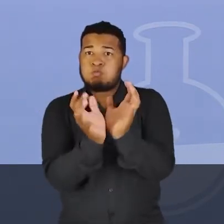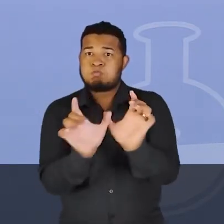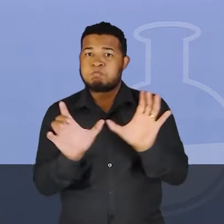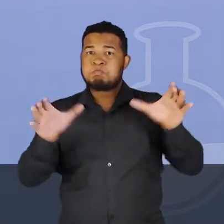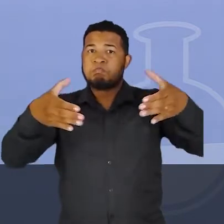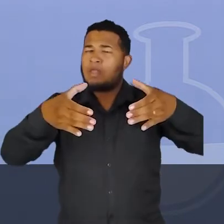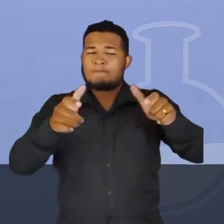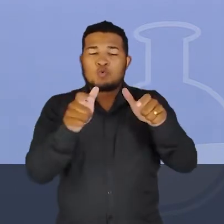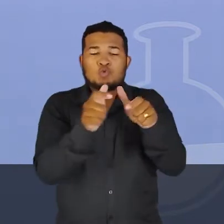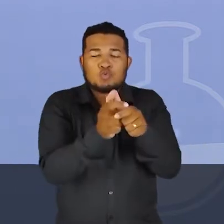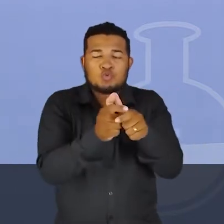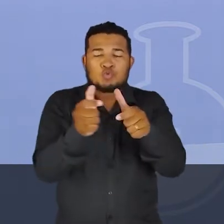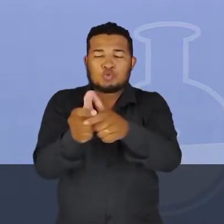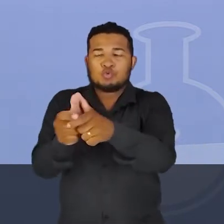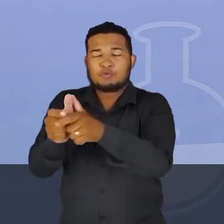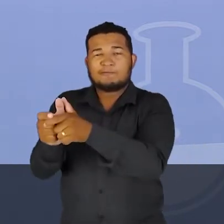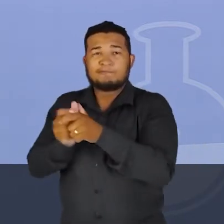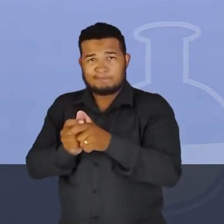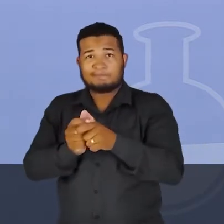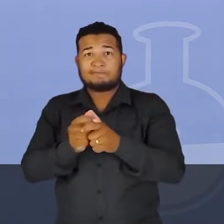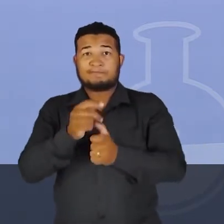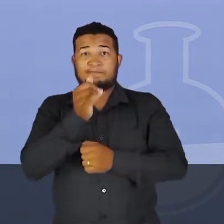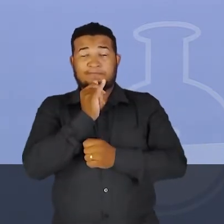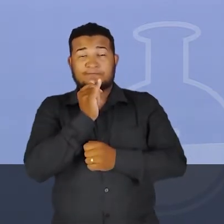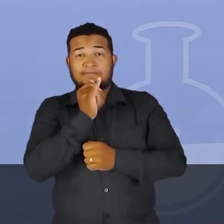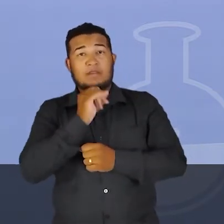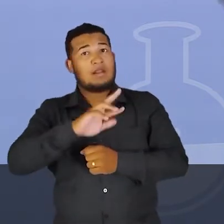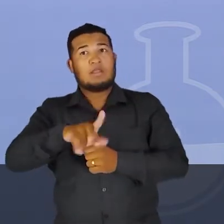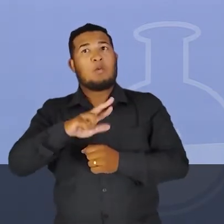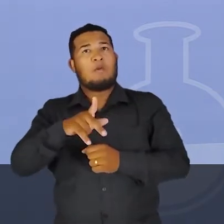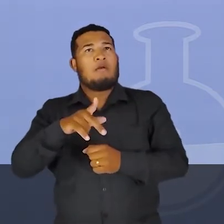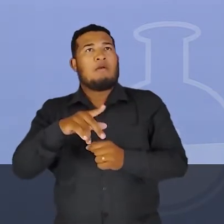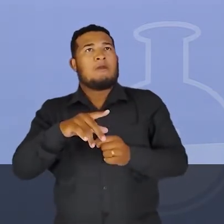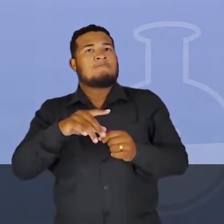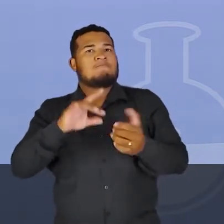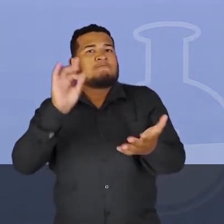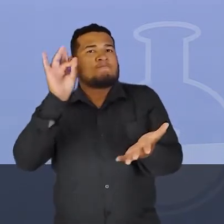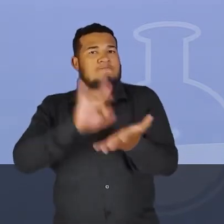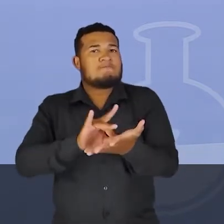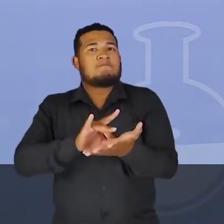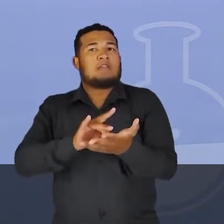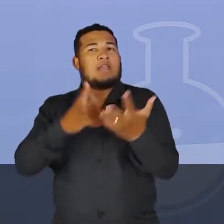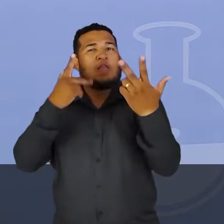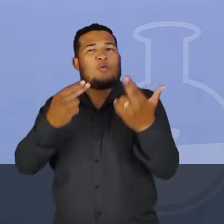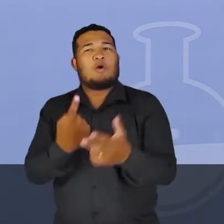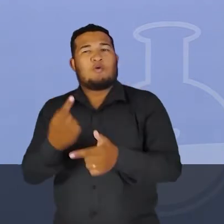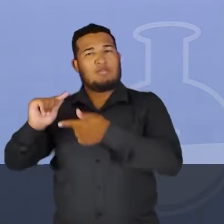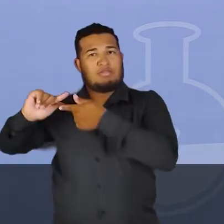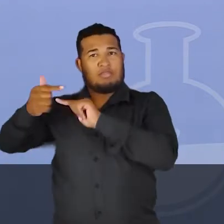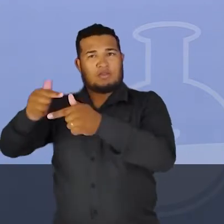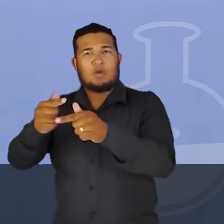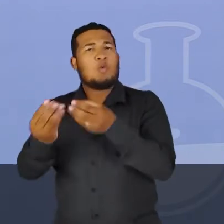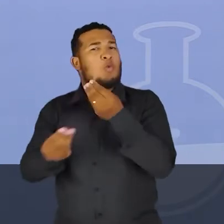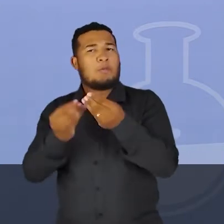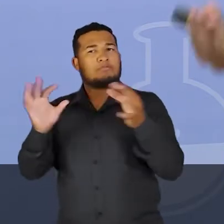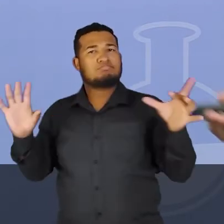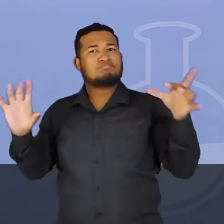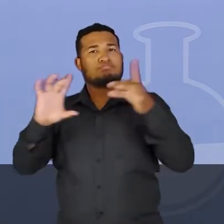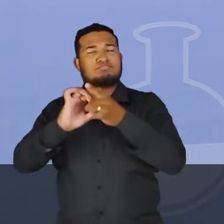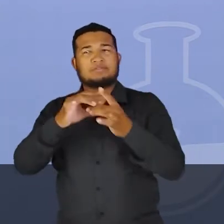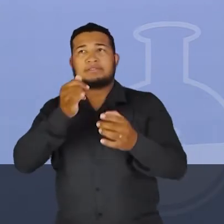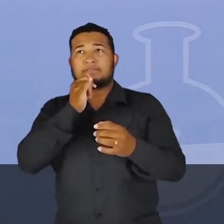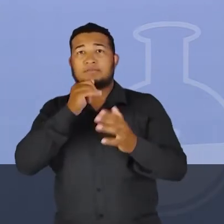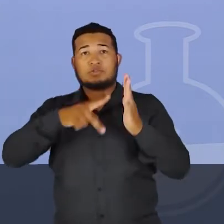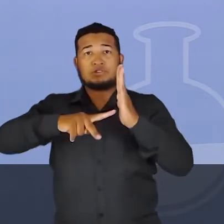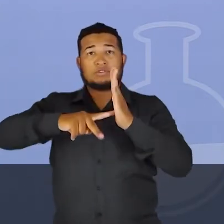suas formas de atuação não estão necessariamente, como nos movimentos tradicionais, associados a